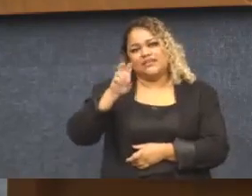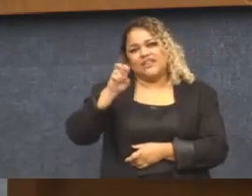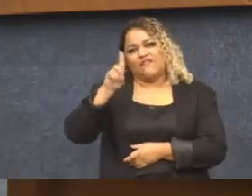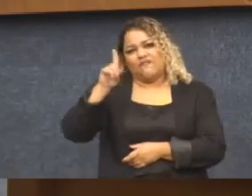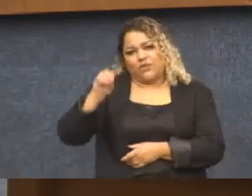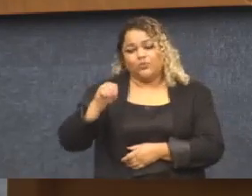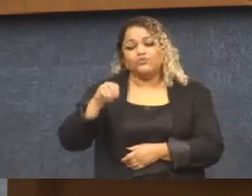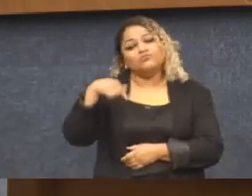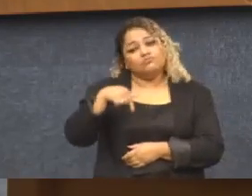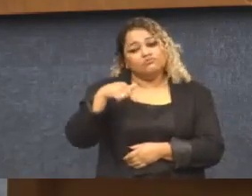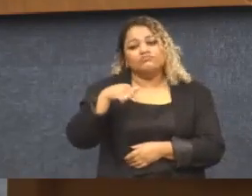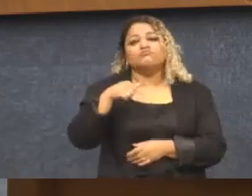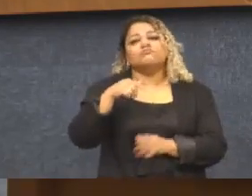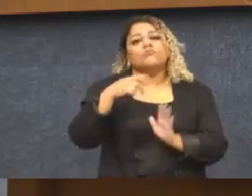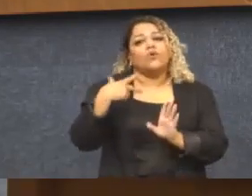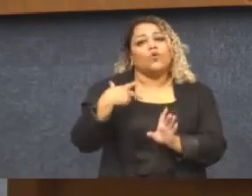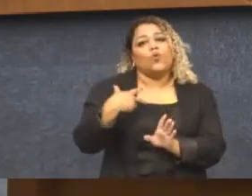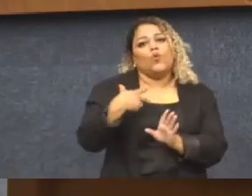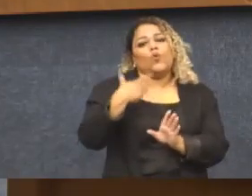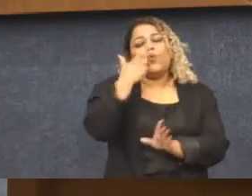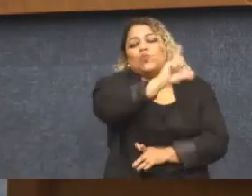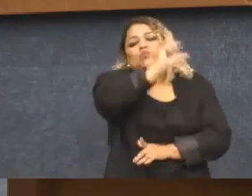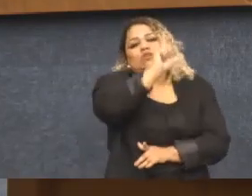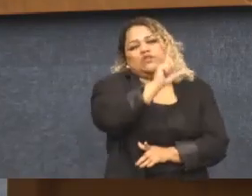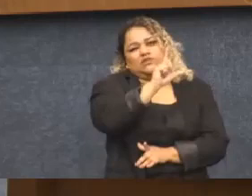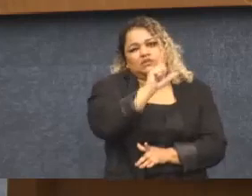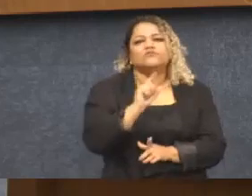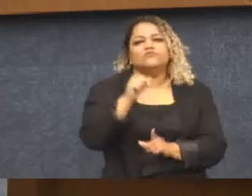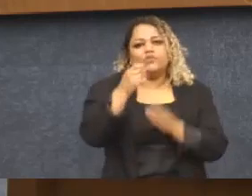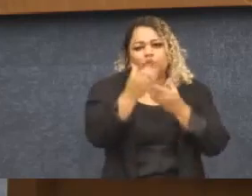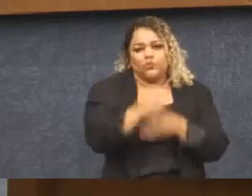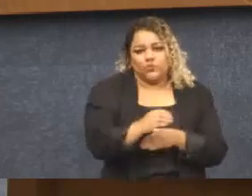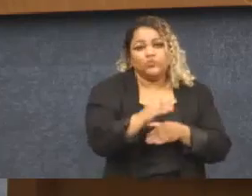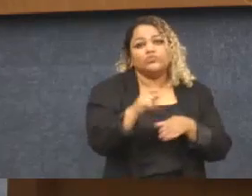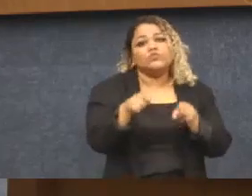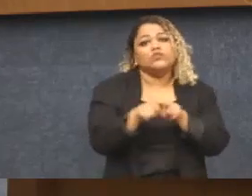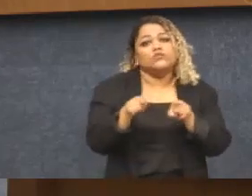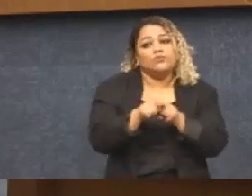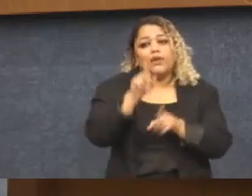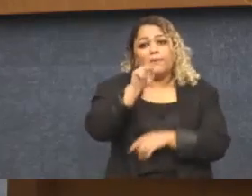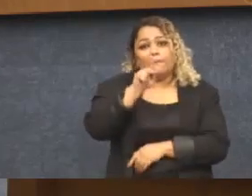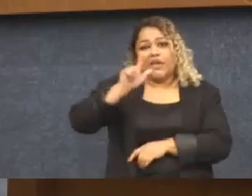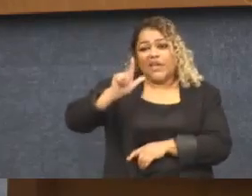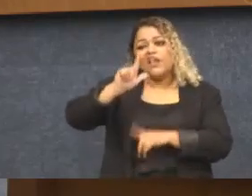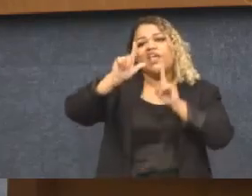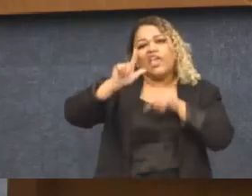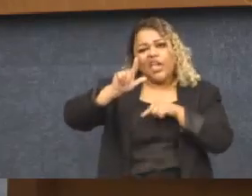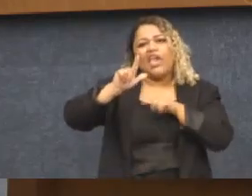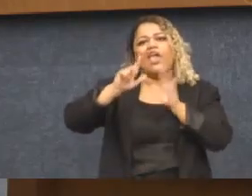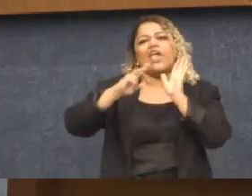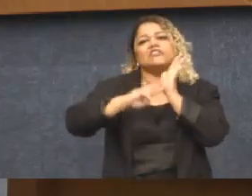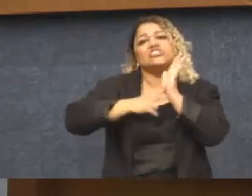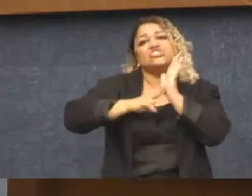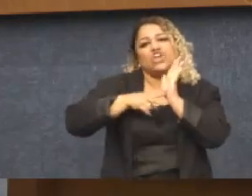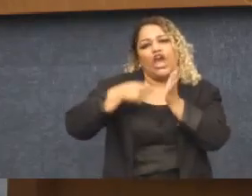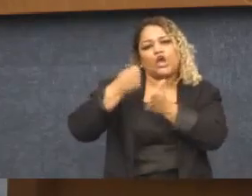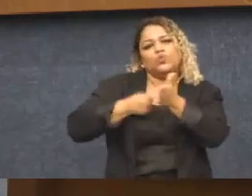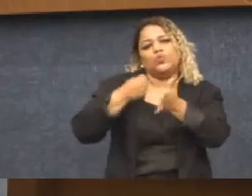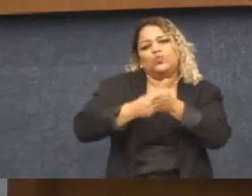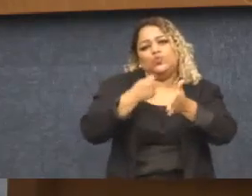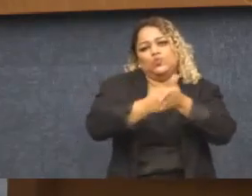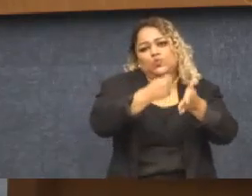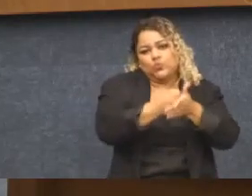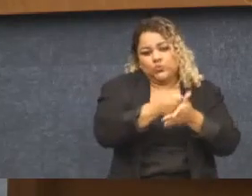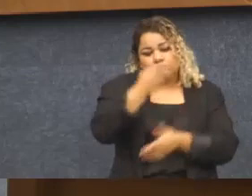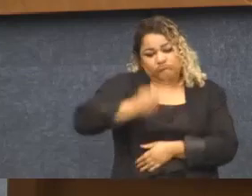projeto de lei é repleto de reivindicações do Sindicato dos Trabalhadores aqui da Câmara Municipal. Questões de correção